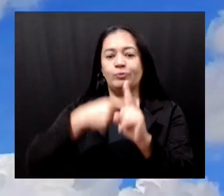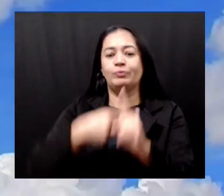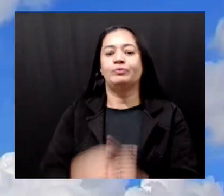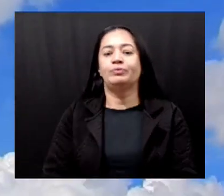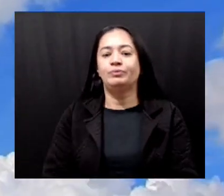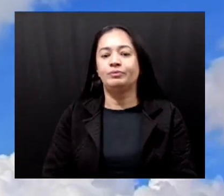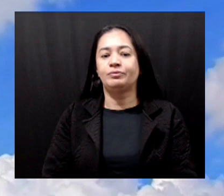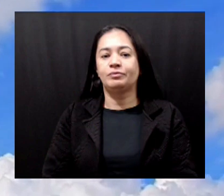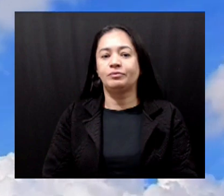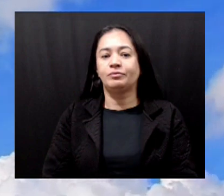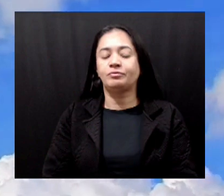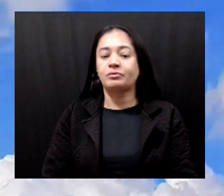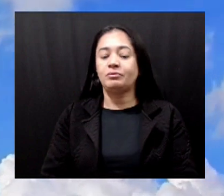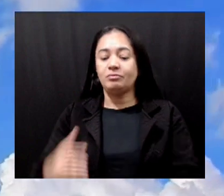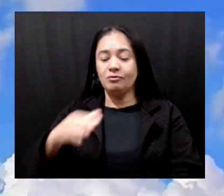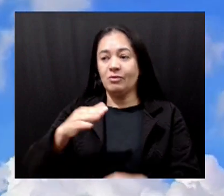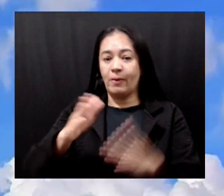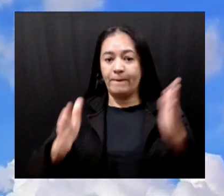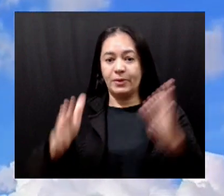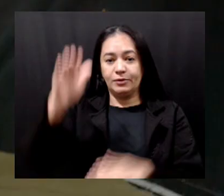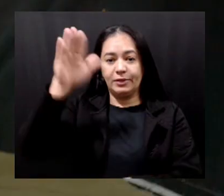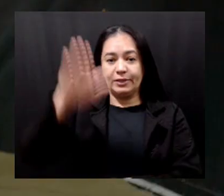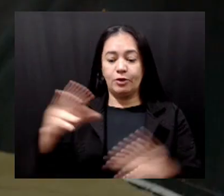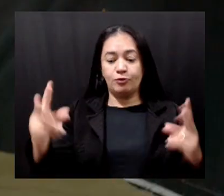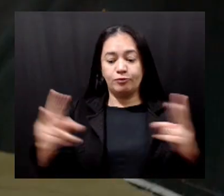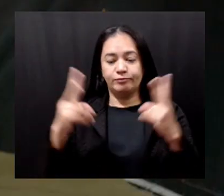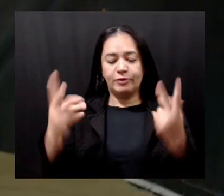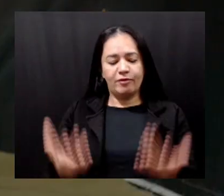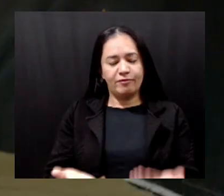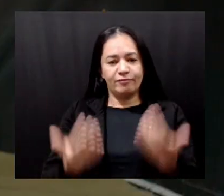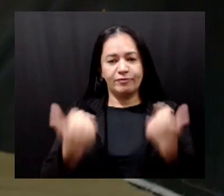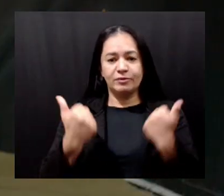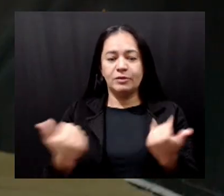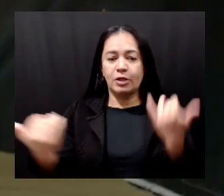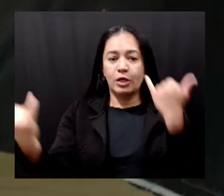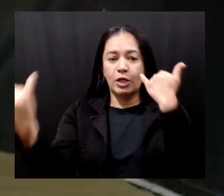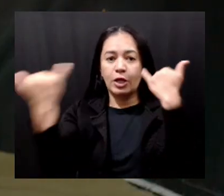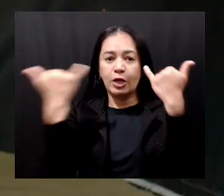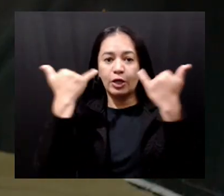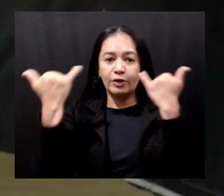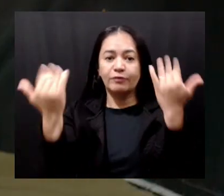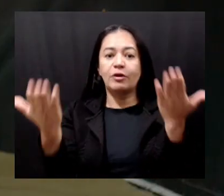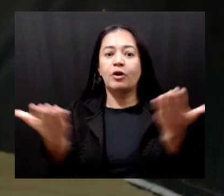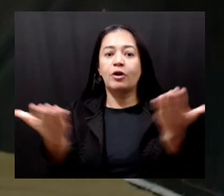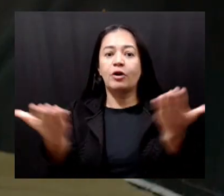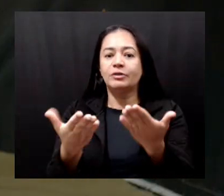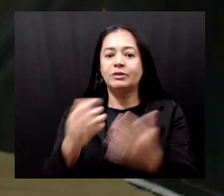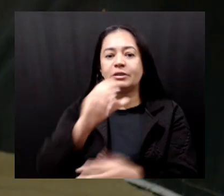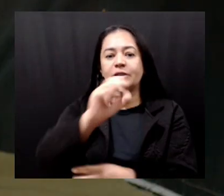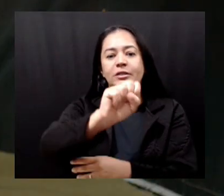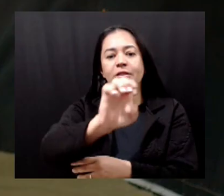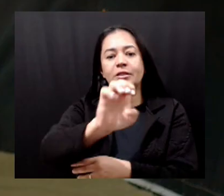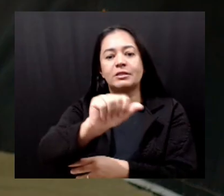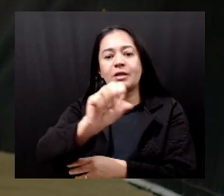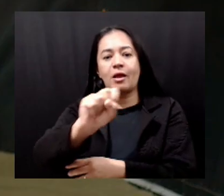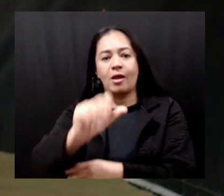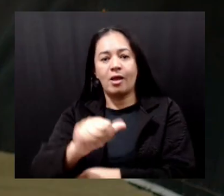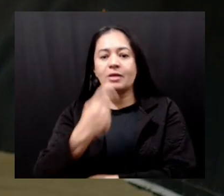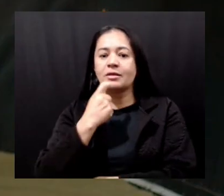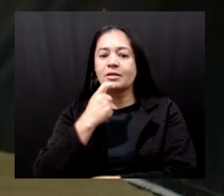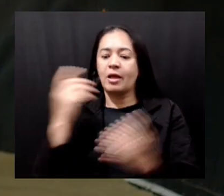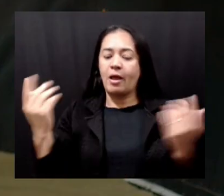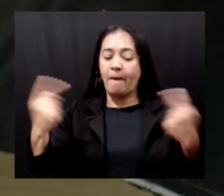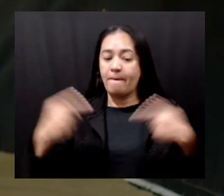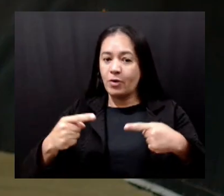tarde, prepare-se. Vamos lá! Chegando informações para você agora, a Ceasa Campinas aposta em conexões e negócios no